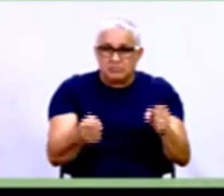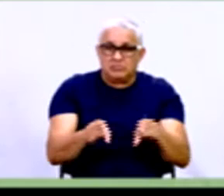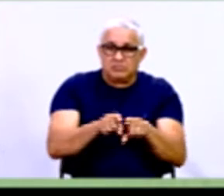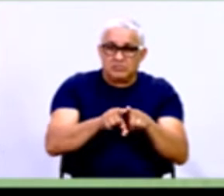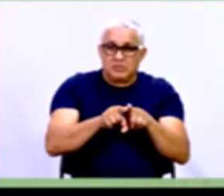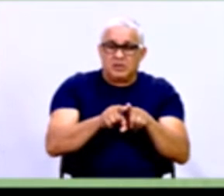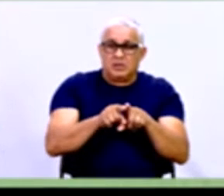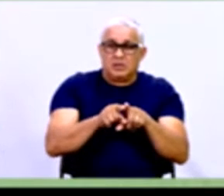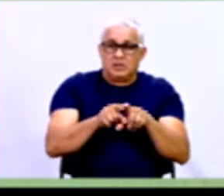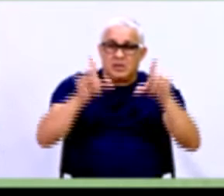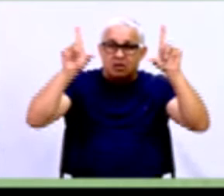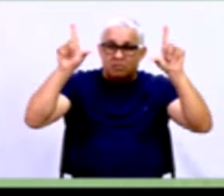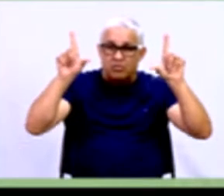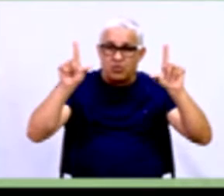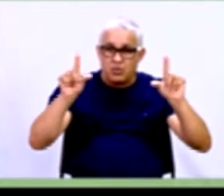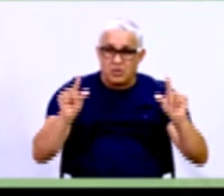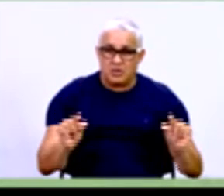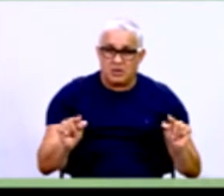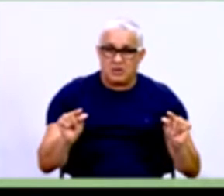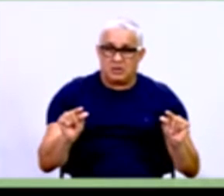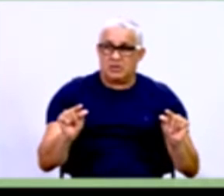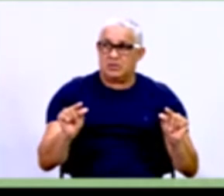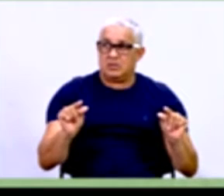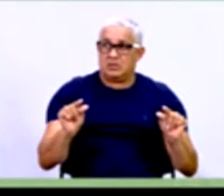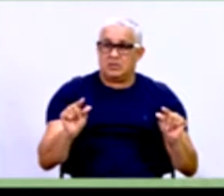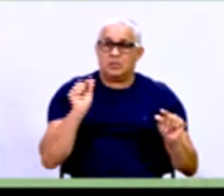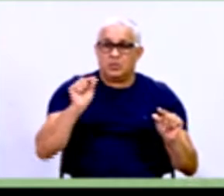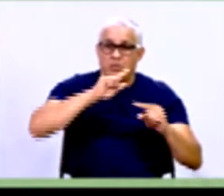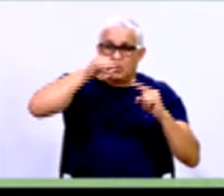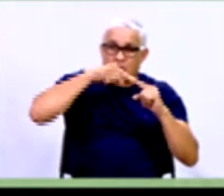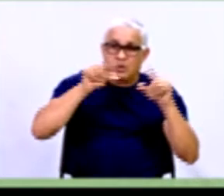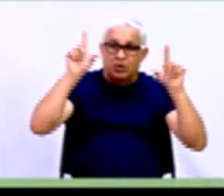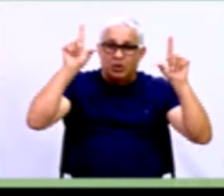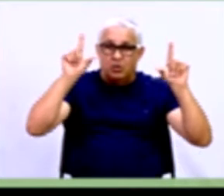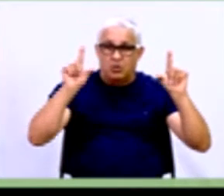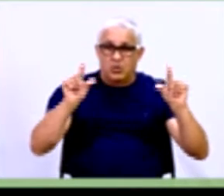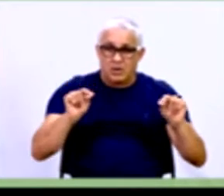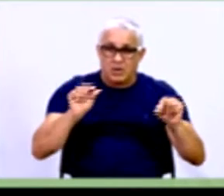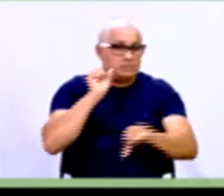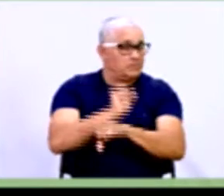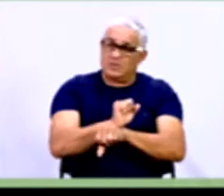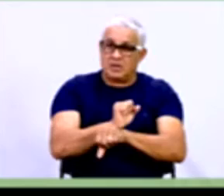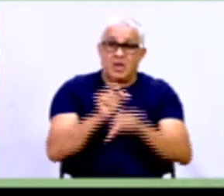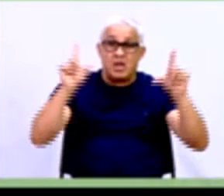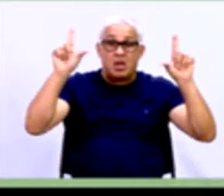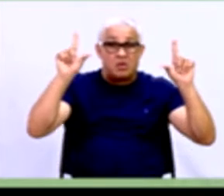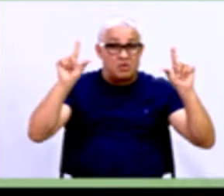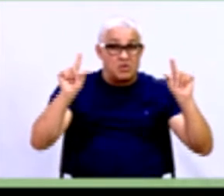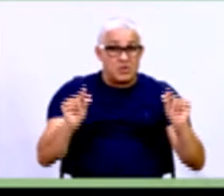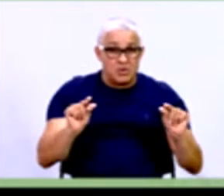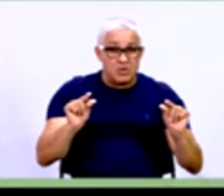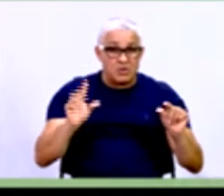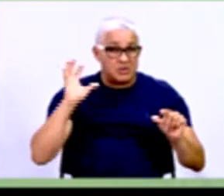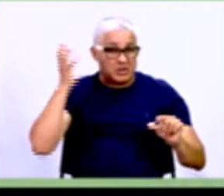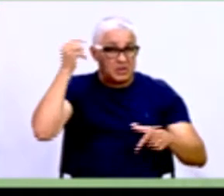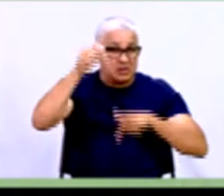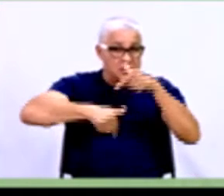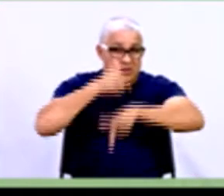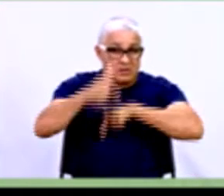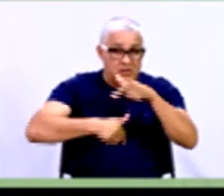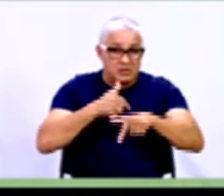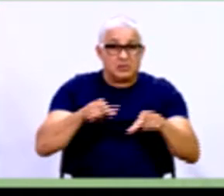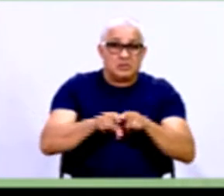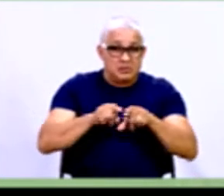minimizar. Interessante, gente, visa minimizar e não estancar, não acabar de vez, mas minimizar os acidentes de trabalho